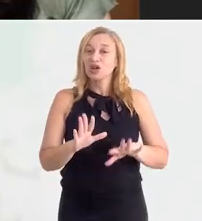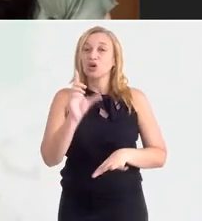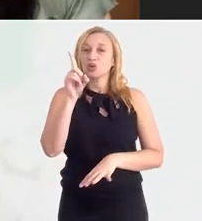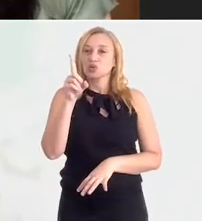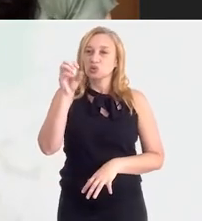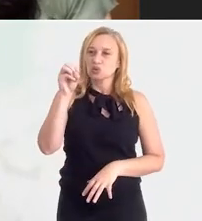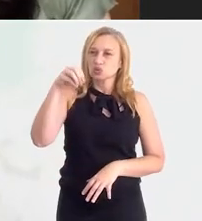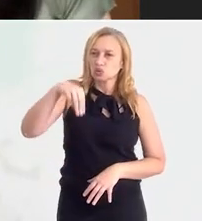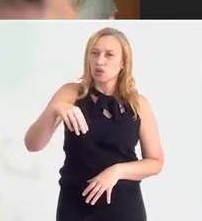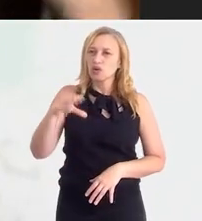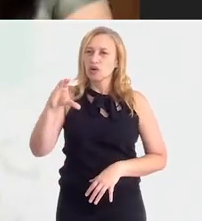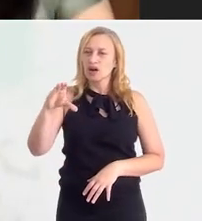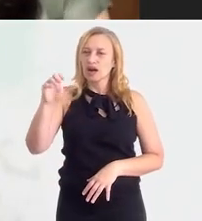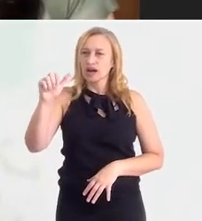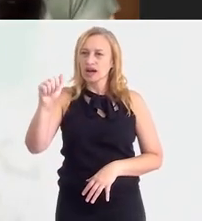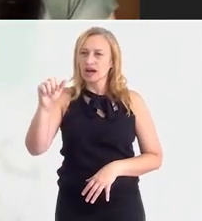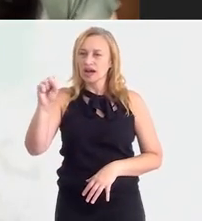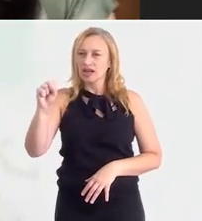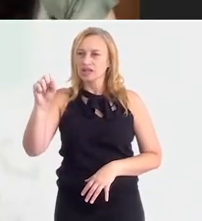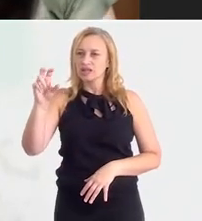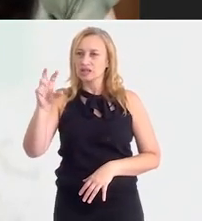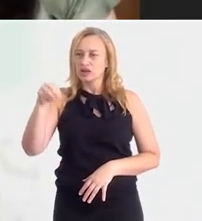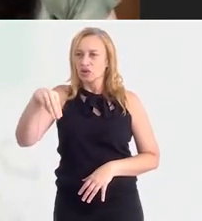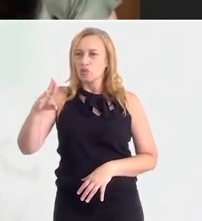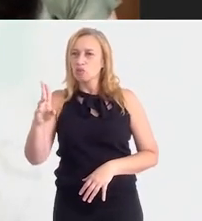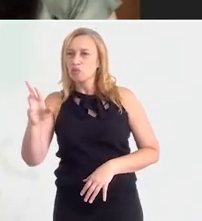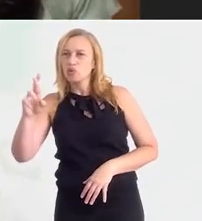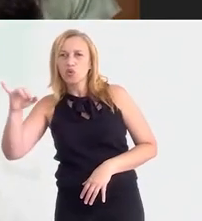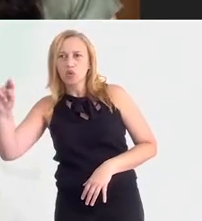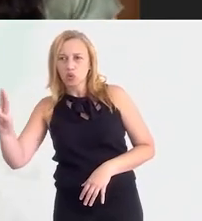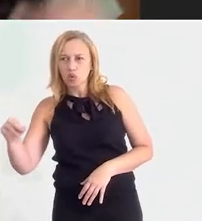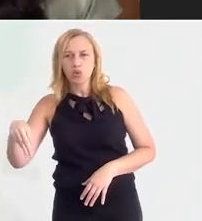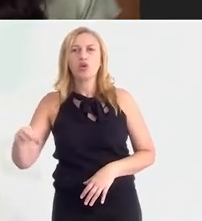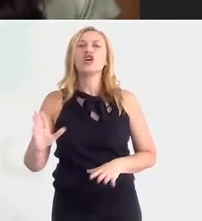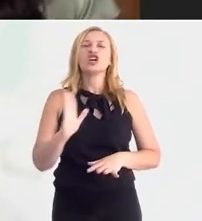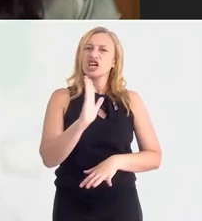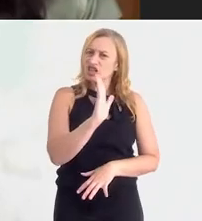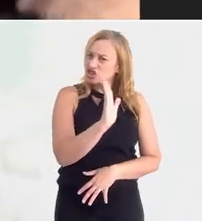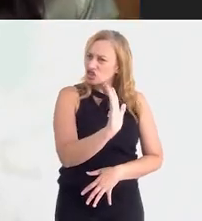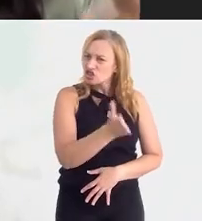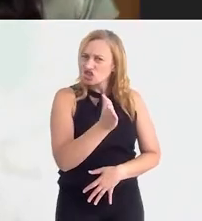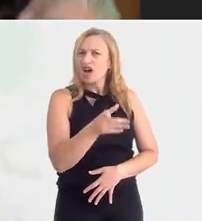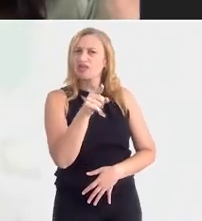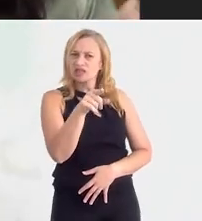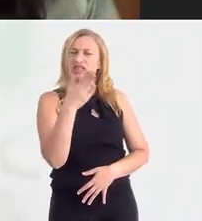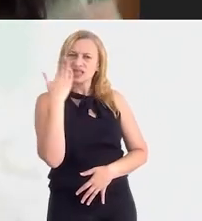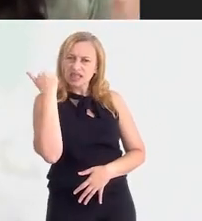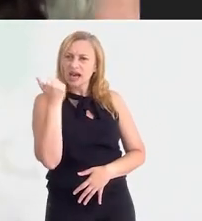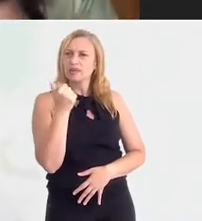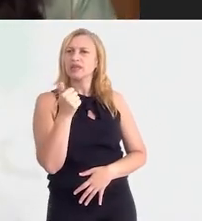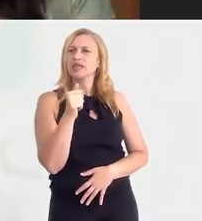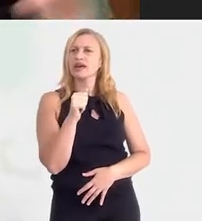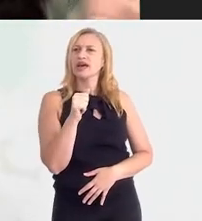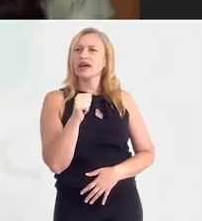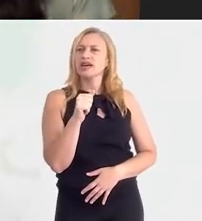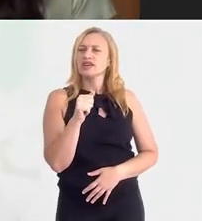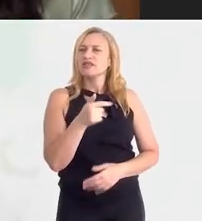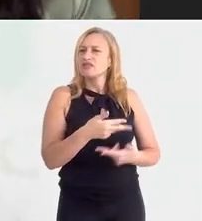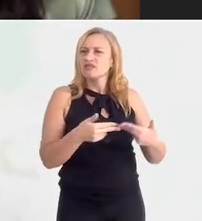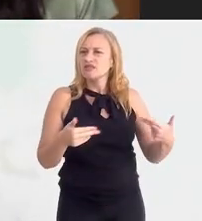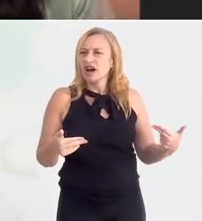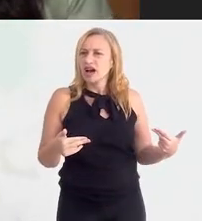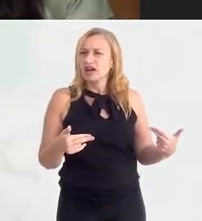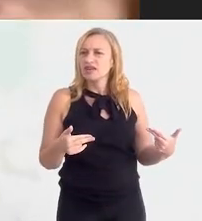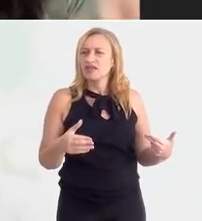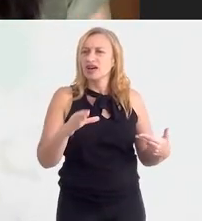Dom Casmurro, quer dizer, você sabe, óbvio, ele já foi teses, né? Várias teses, sabe que a